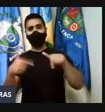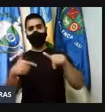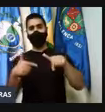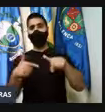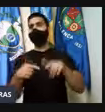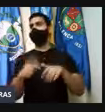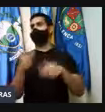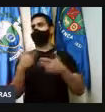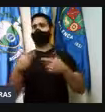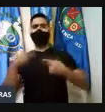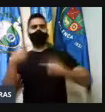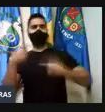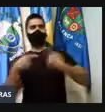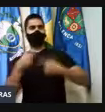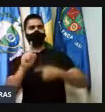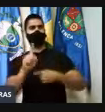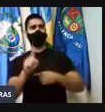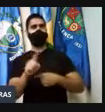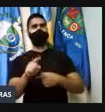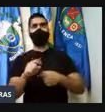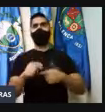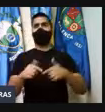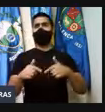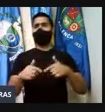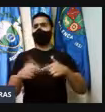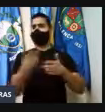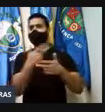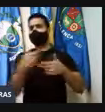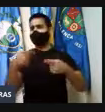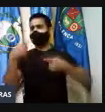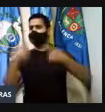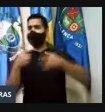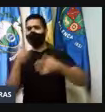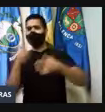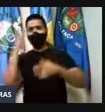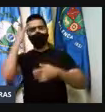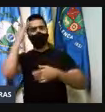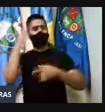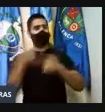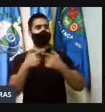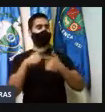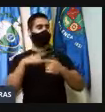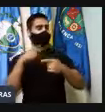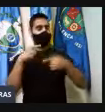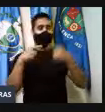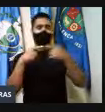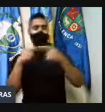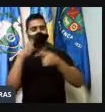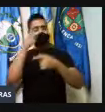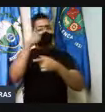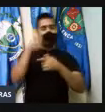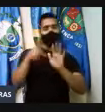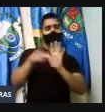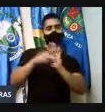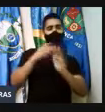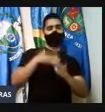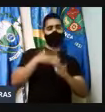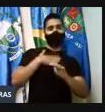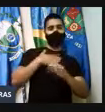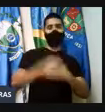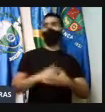visitas políticas. A visita política ela é muito mais fácil, porque ela está visando diretamente o interesse próprio,